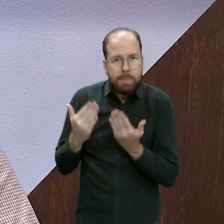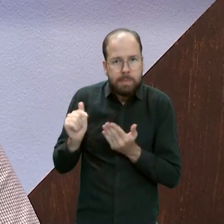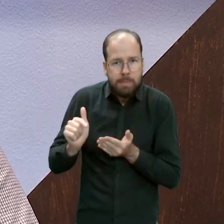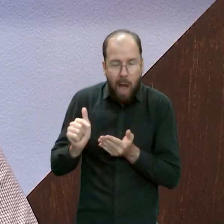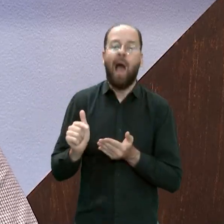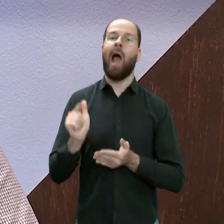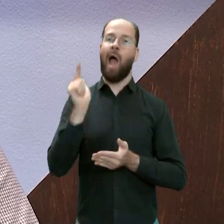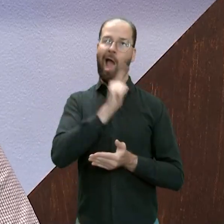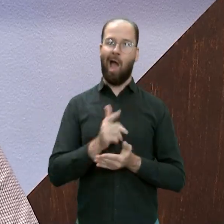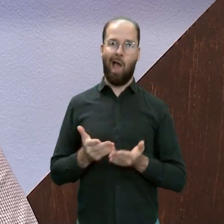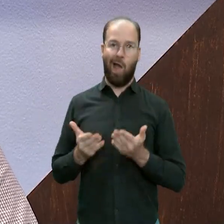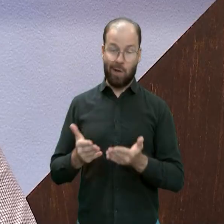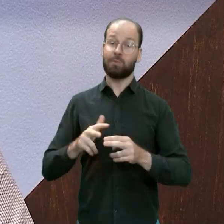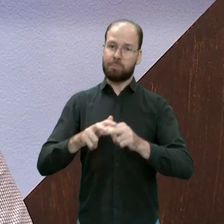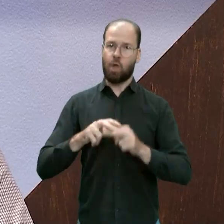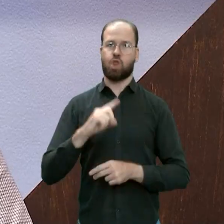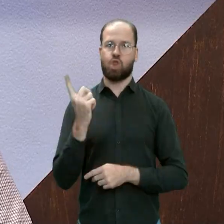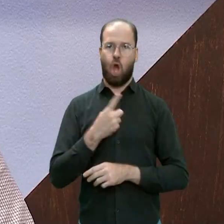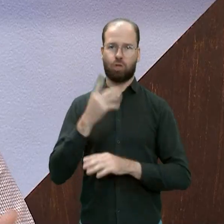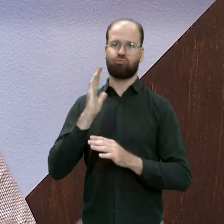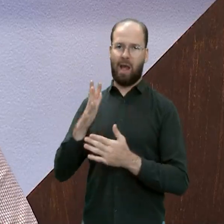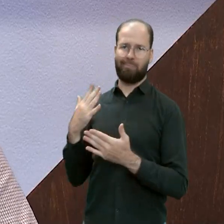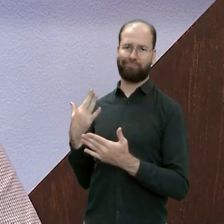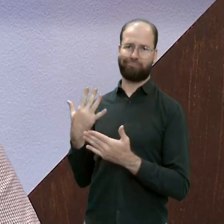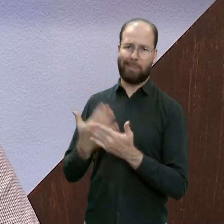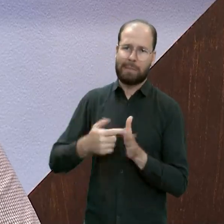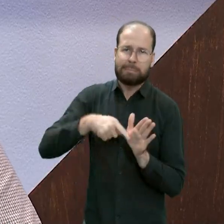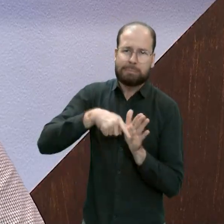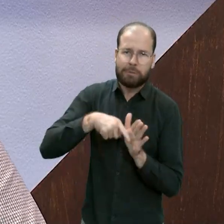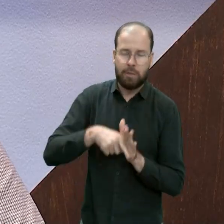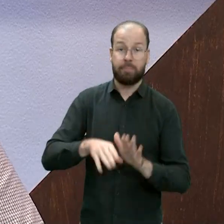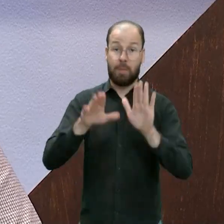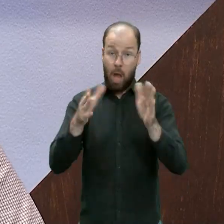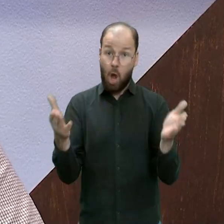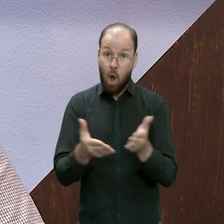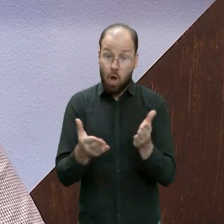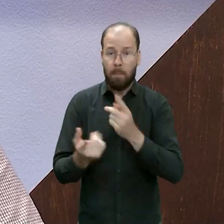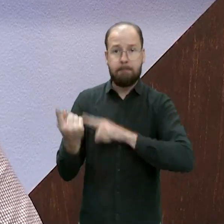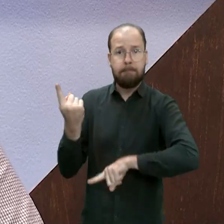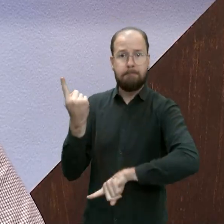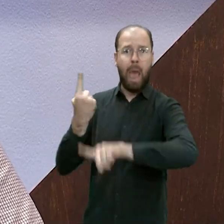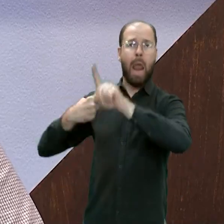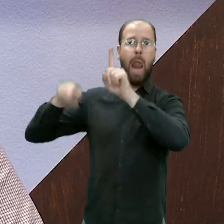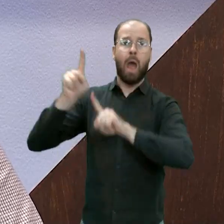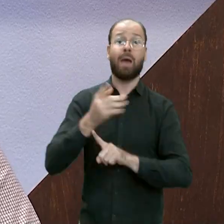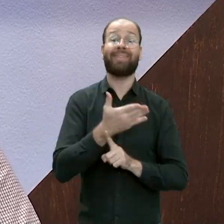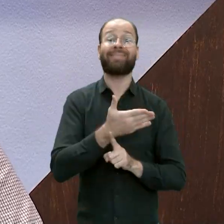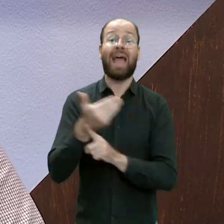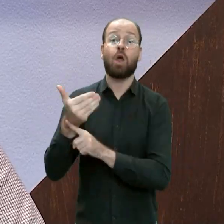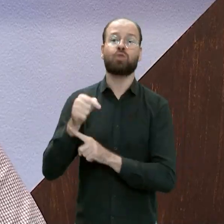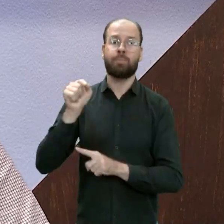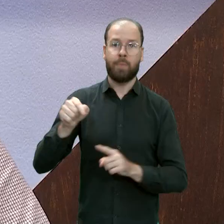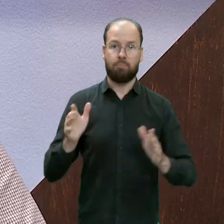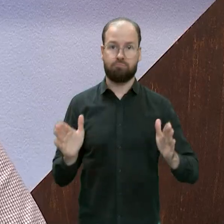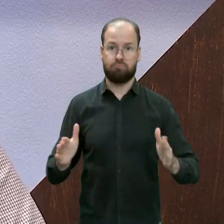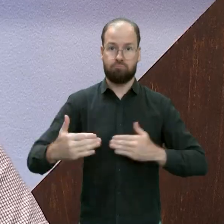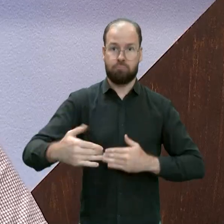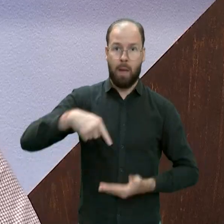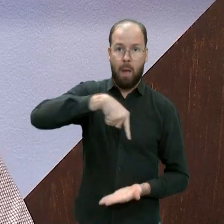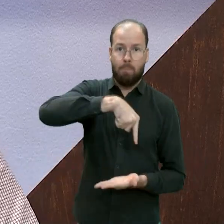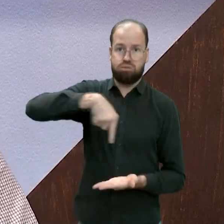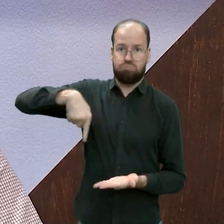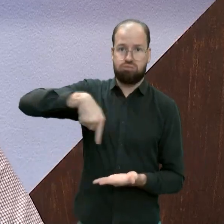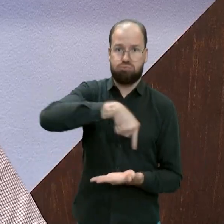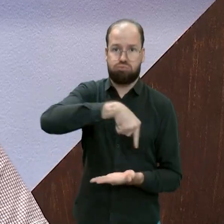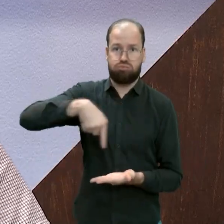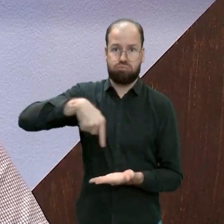para buscar esse tipo de material. Mas hoje, com a evolução das impressoras 3D, eu acredito que o grande time de engenheiros que a